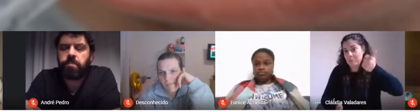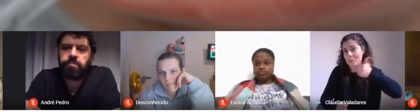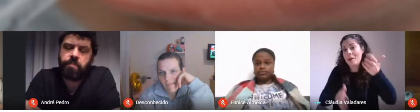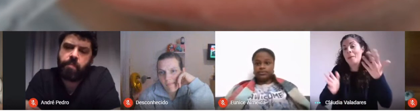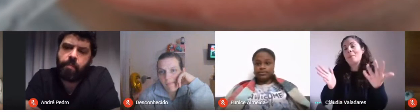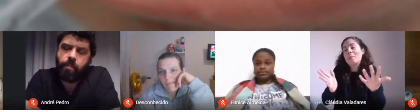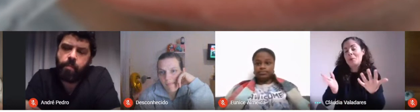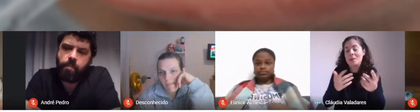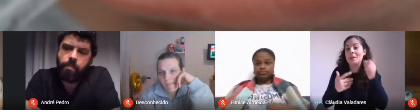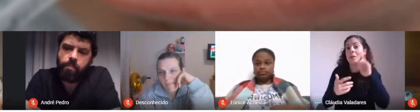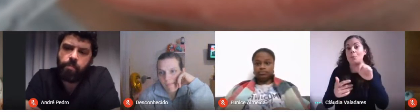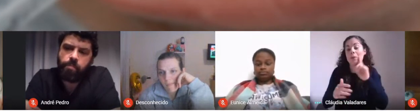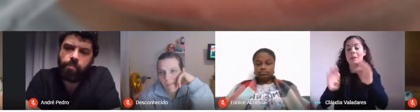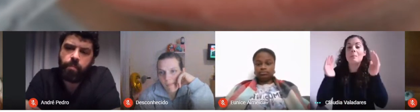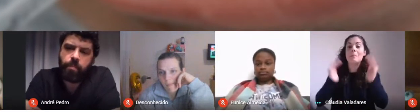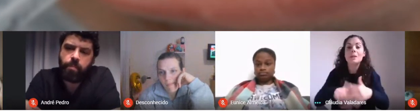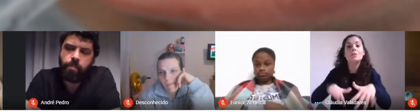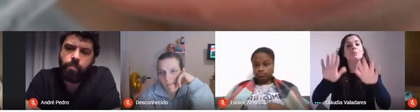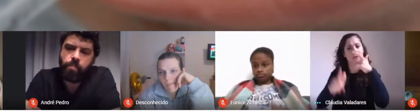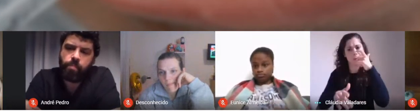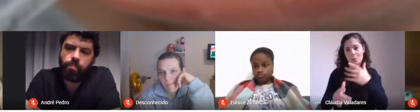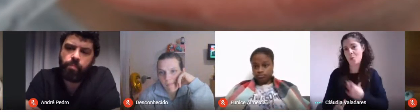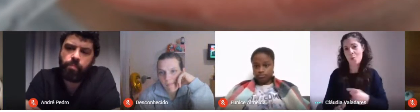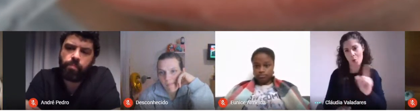impacto aqui.